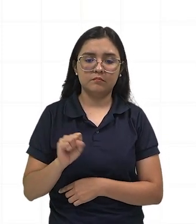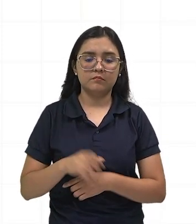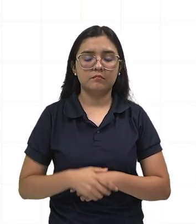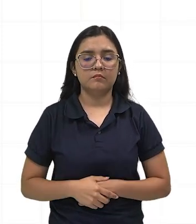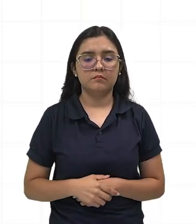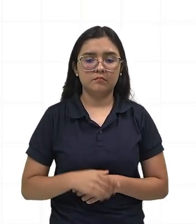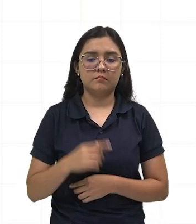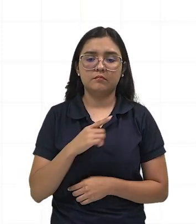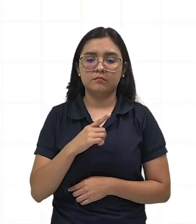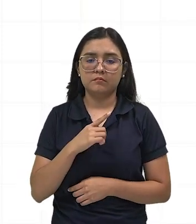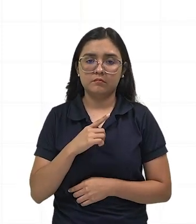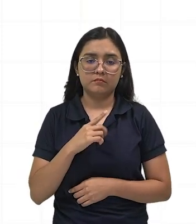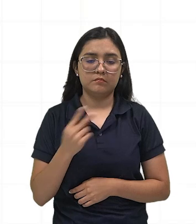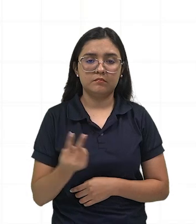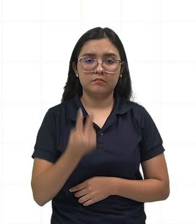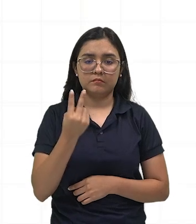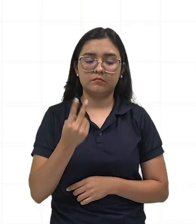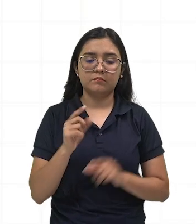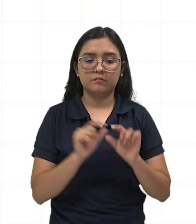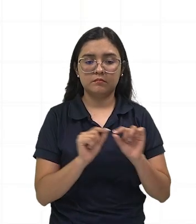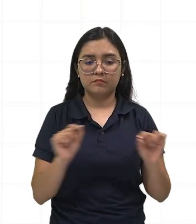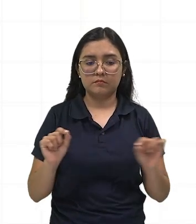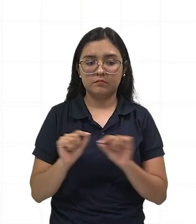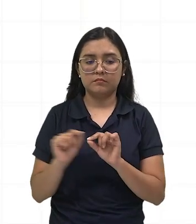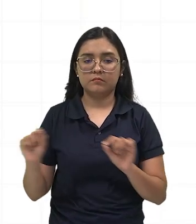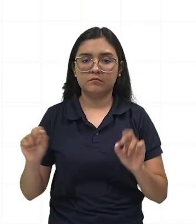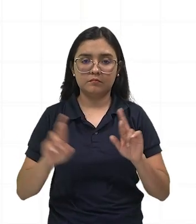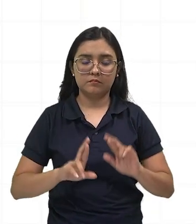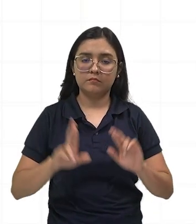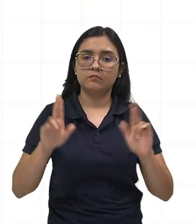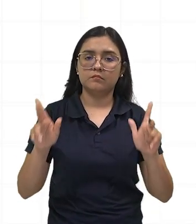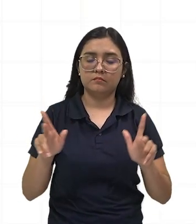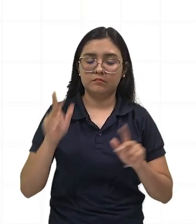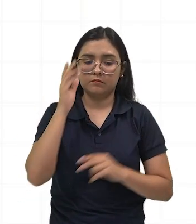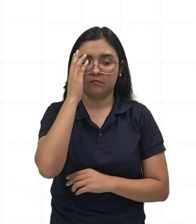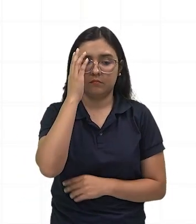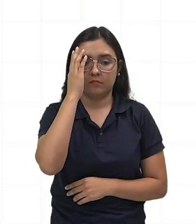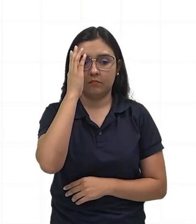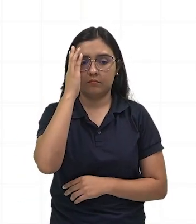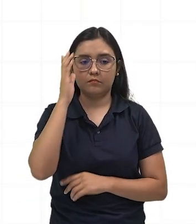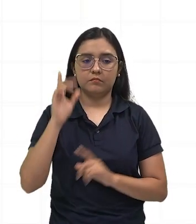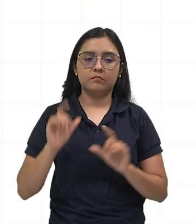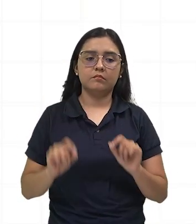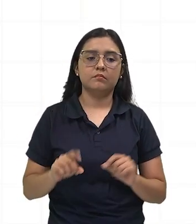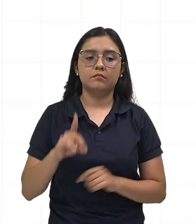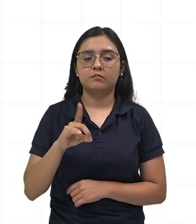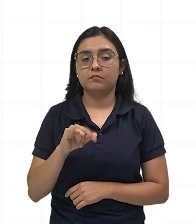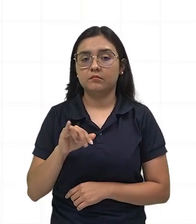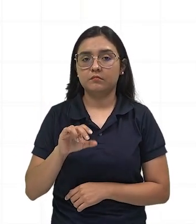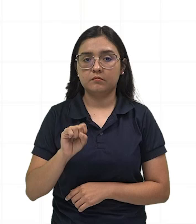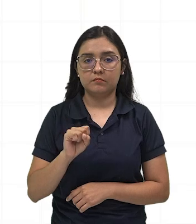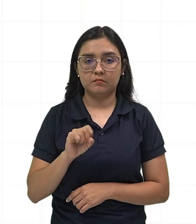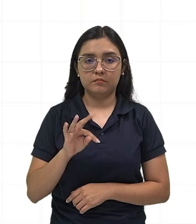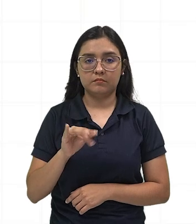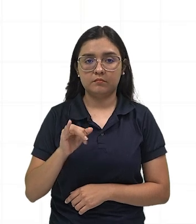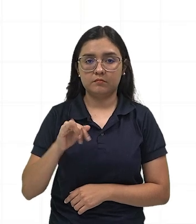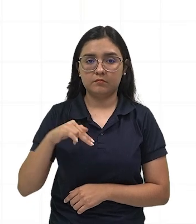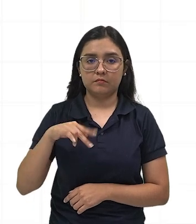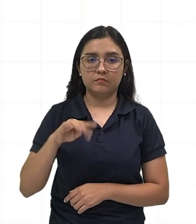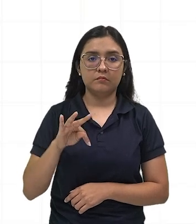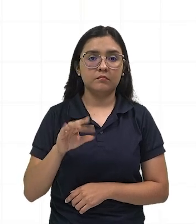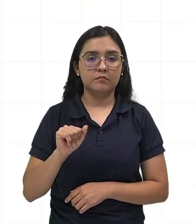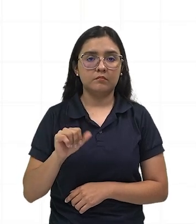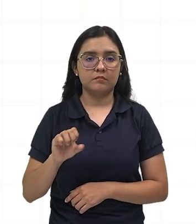de duas grandezas distintas. O que é a palavra distintas?